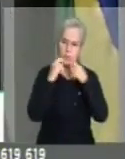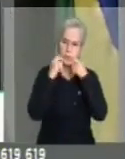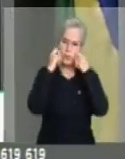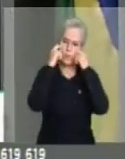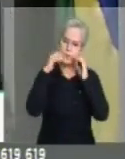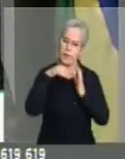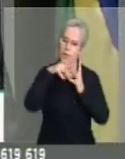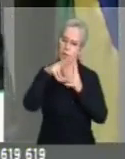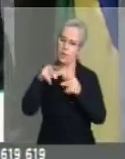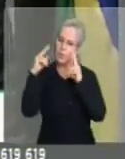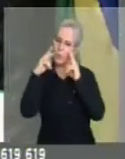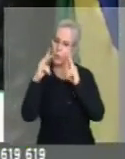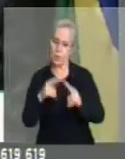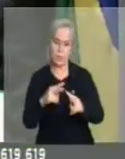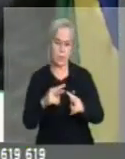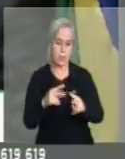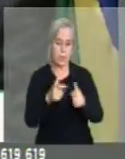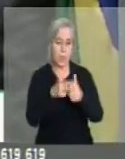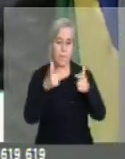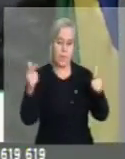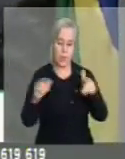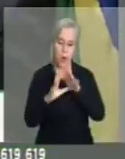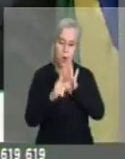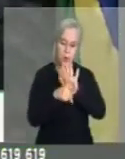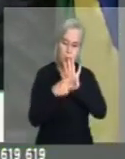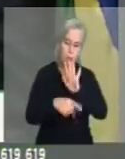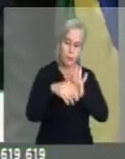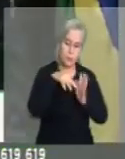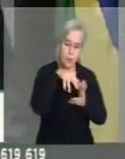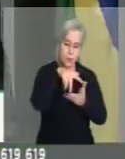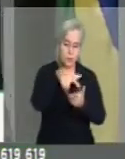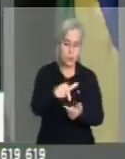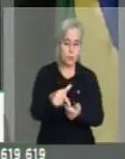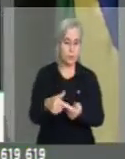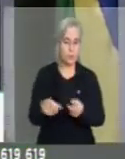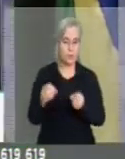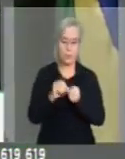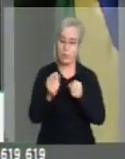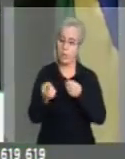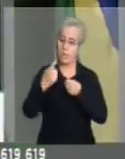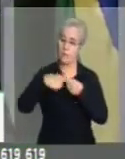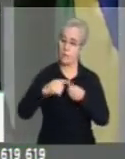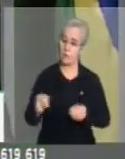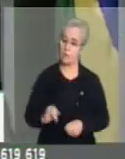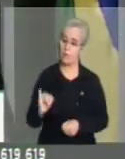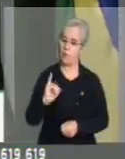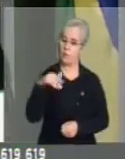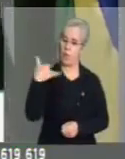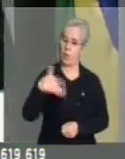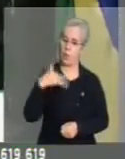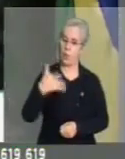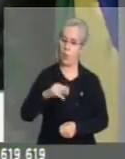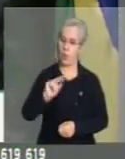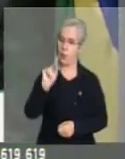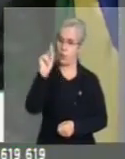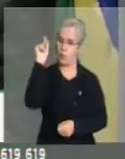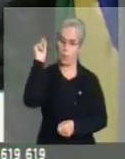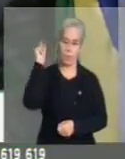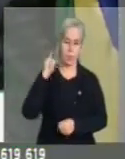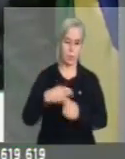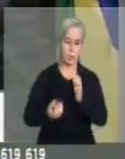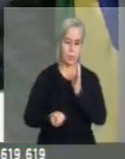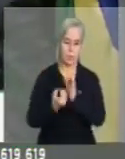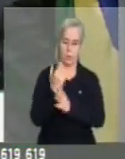do país com o maior índice de corrupção do mundo, que fez voltar a inflação que desde a época da implantação do